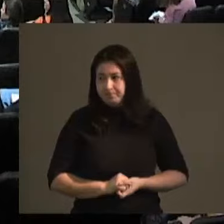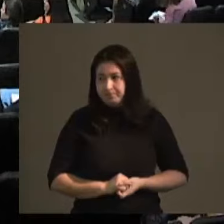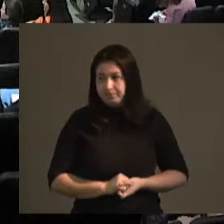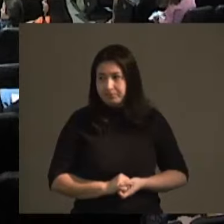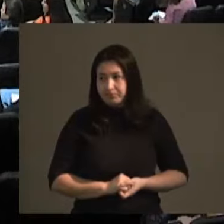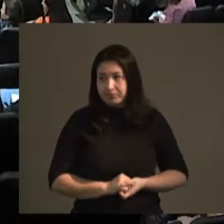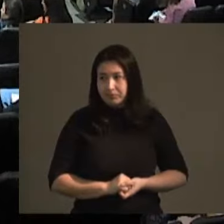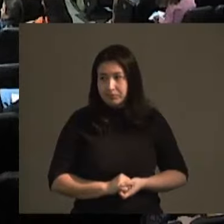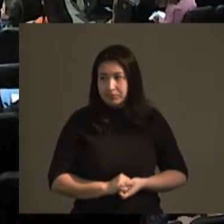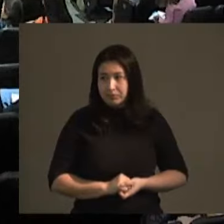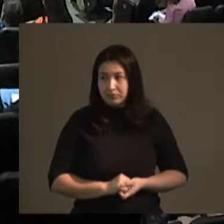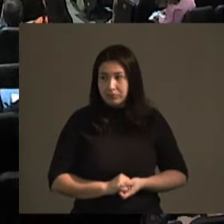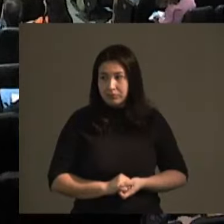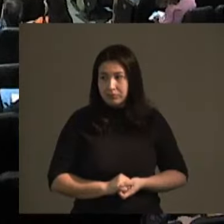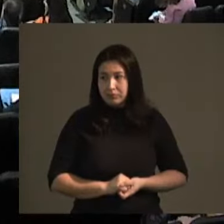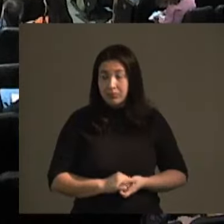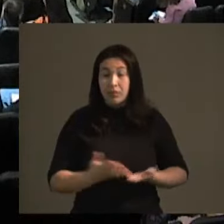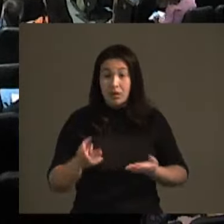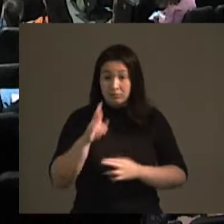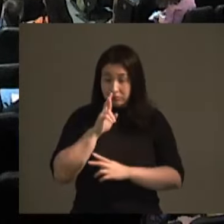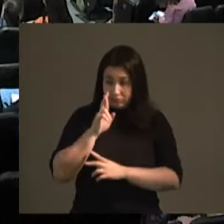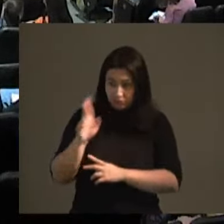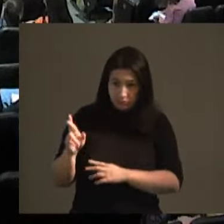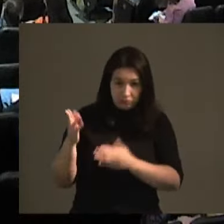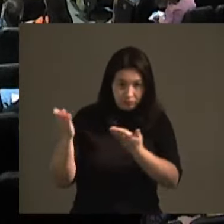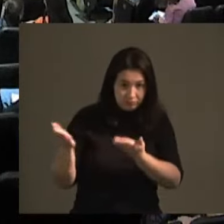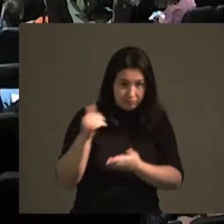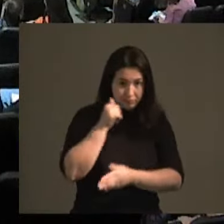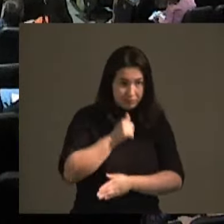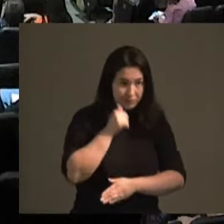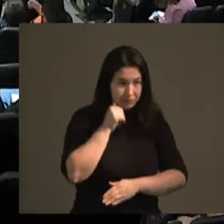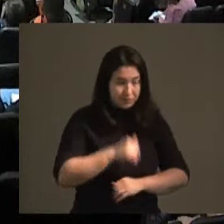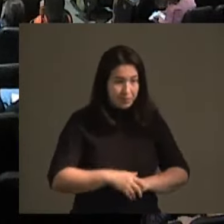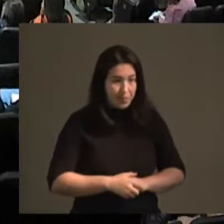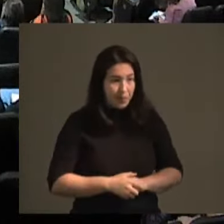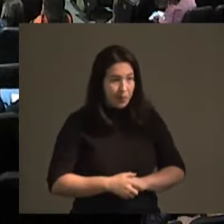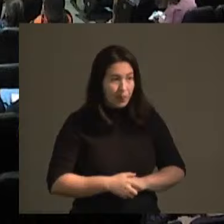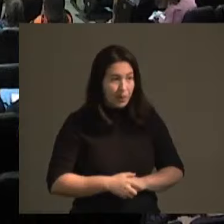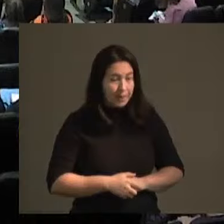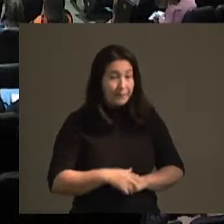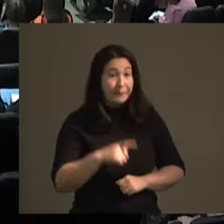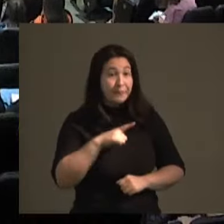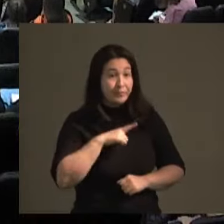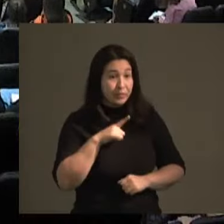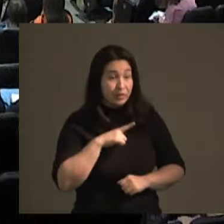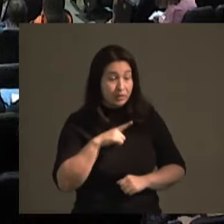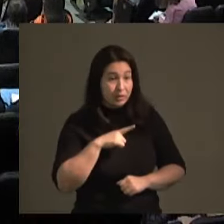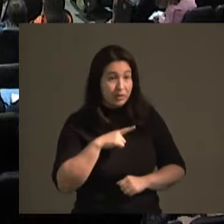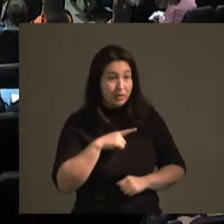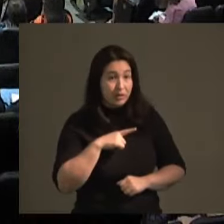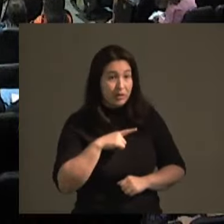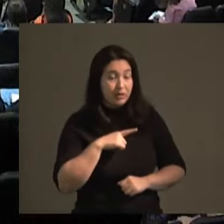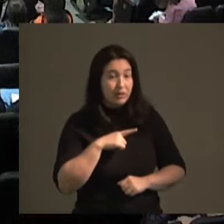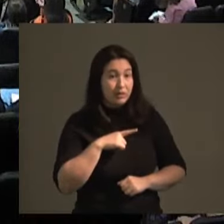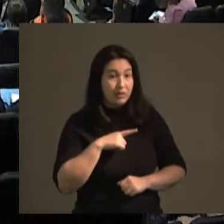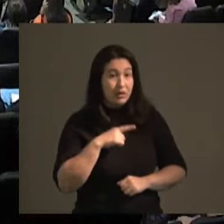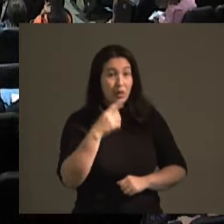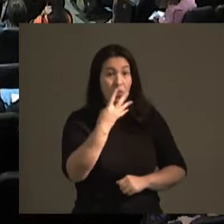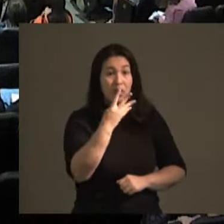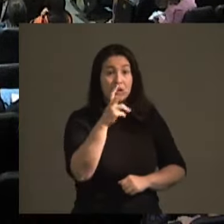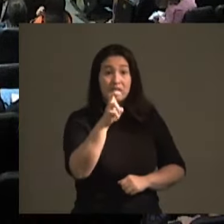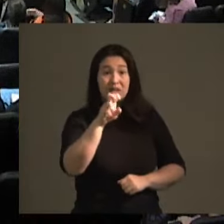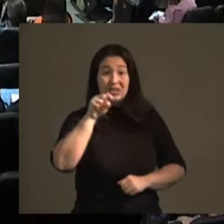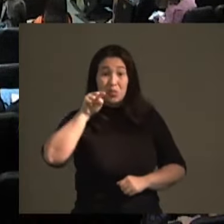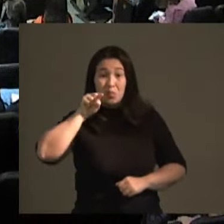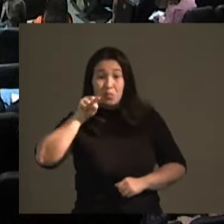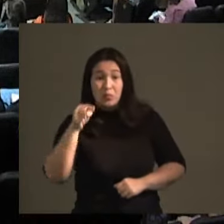Bom, deixa eu já ir respondendo aqui. Nós temos recursos, né? Foi garantido 45